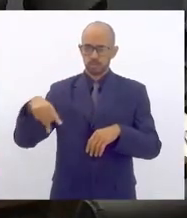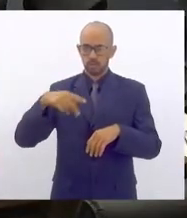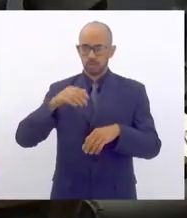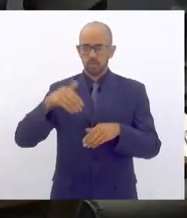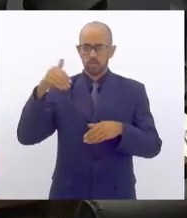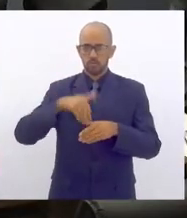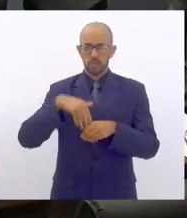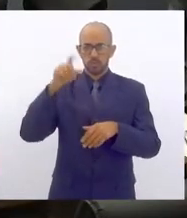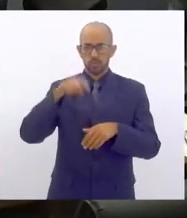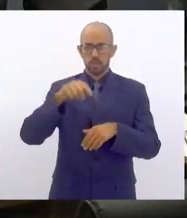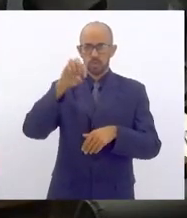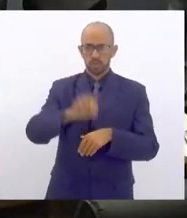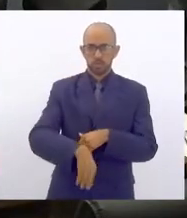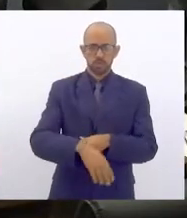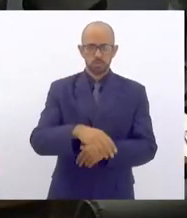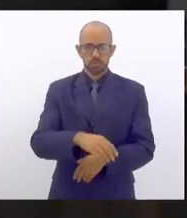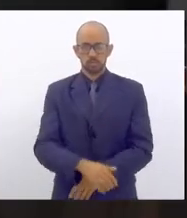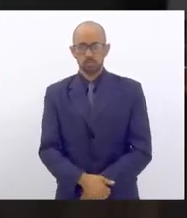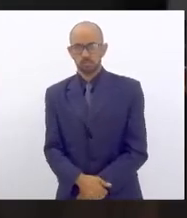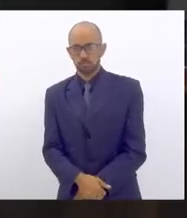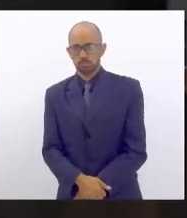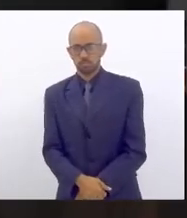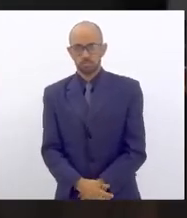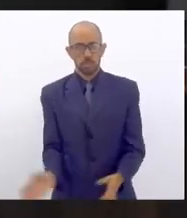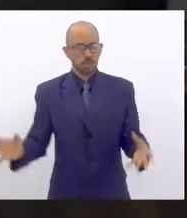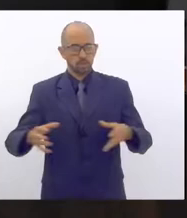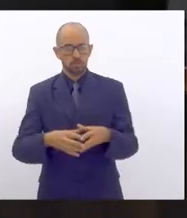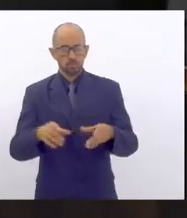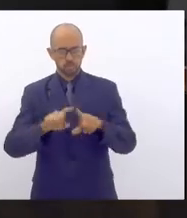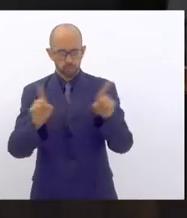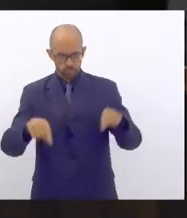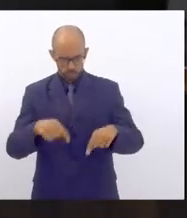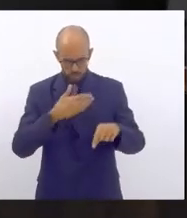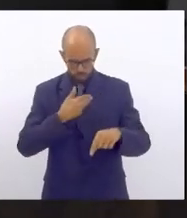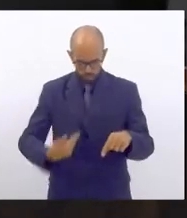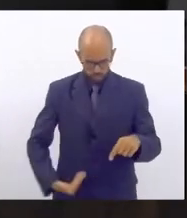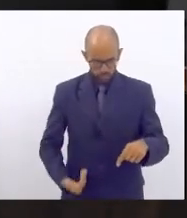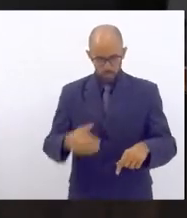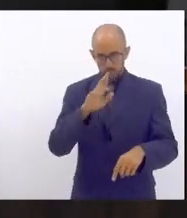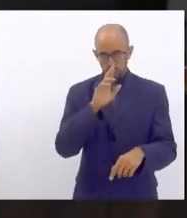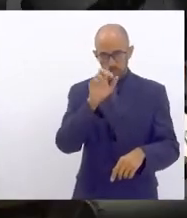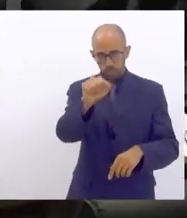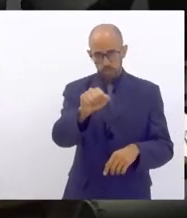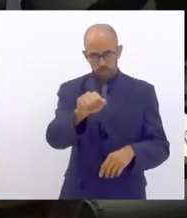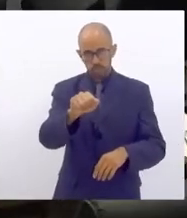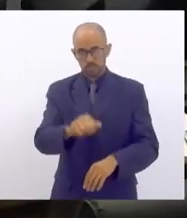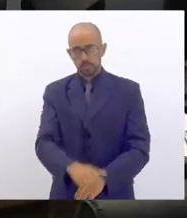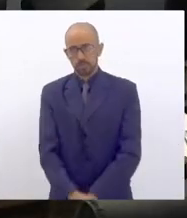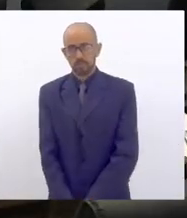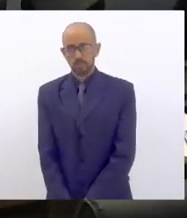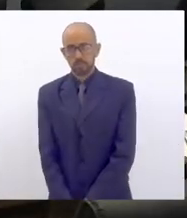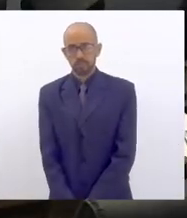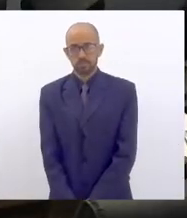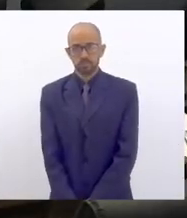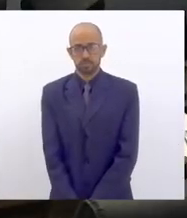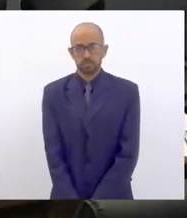é favorável. Pela Comissão de Servidores Públicos, deputado Rodrigo Amorim.